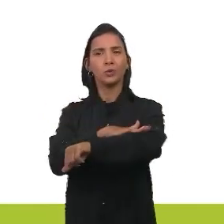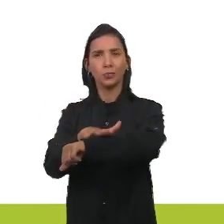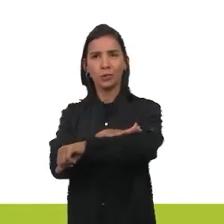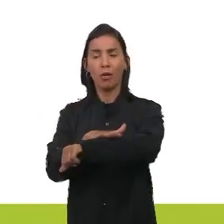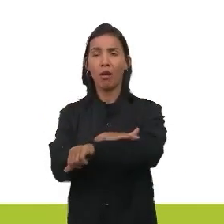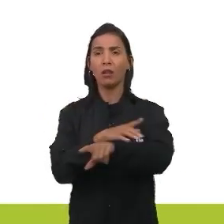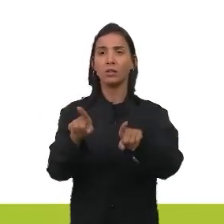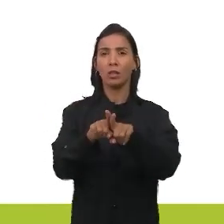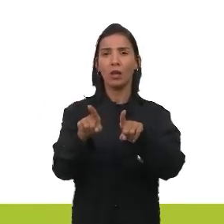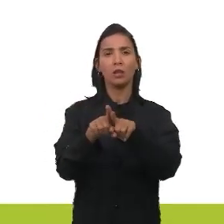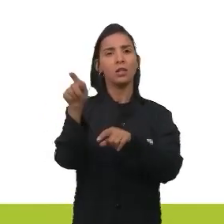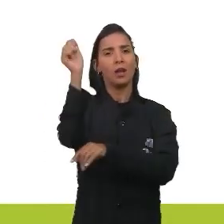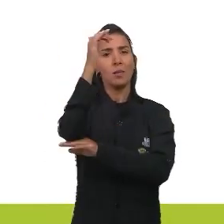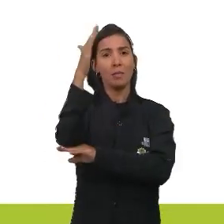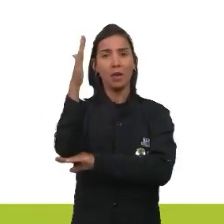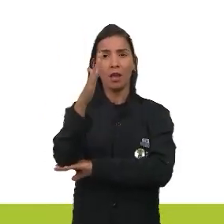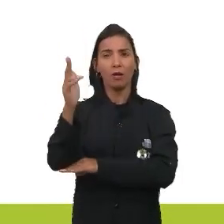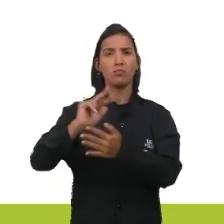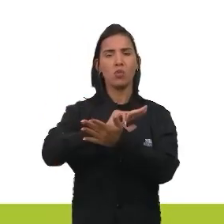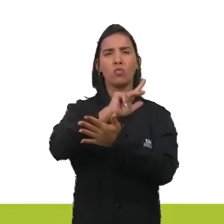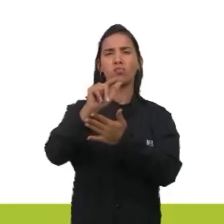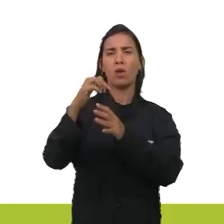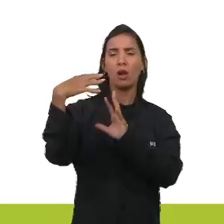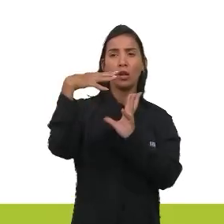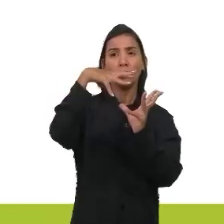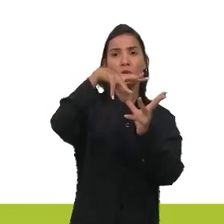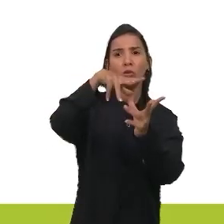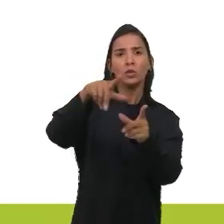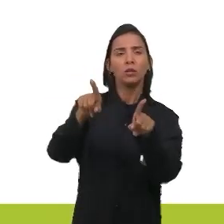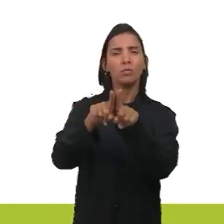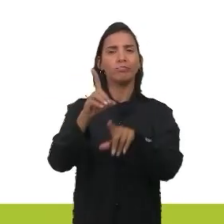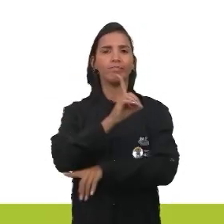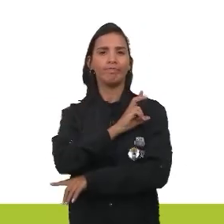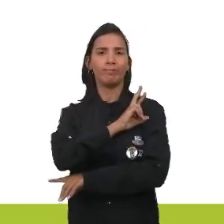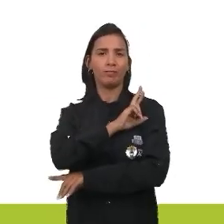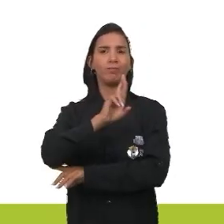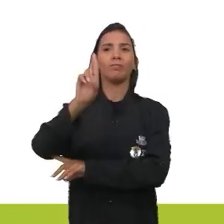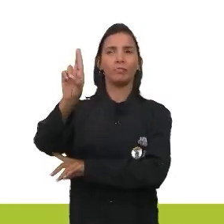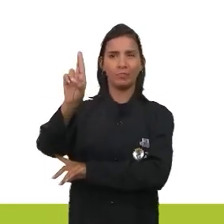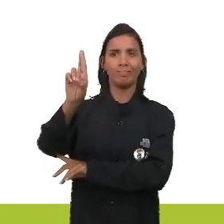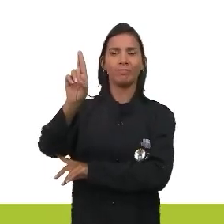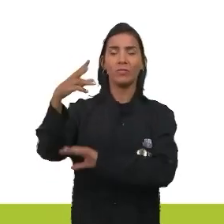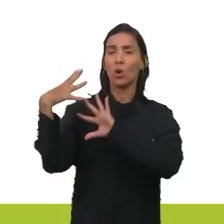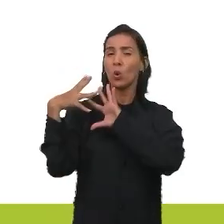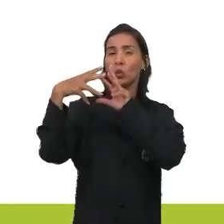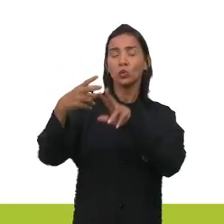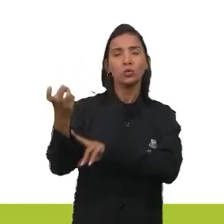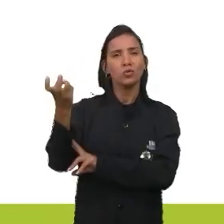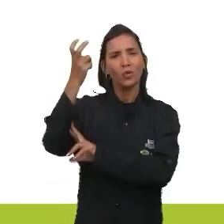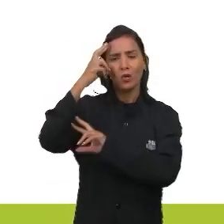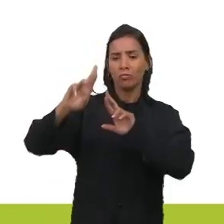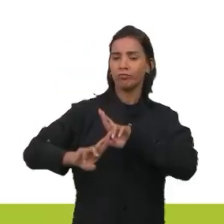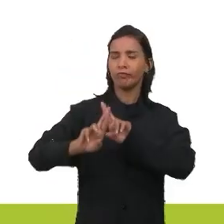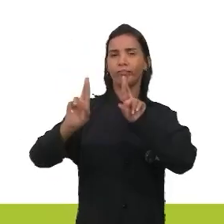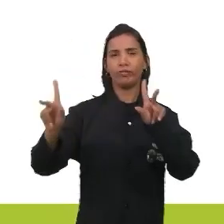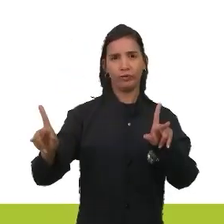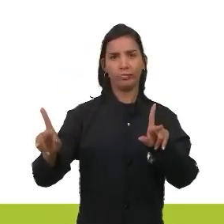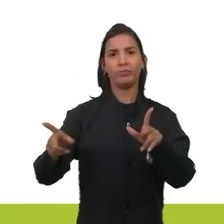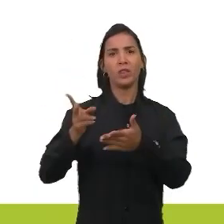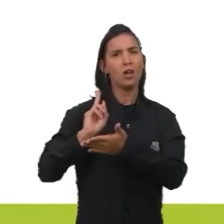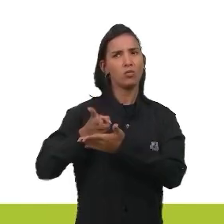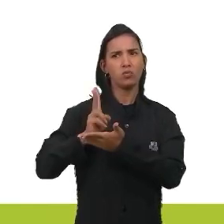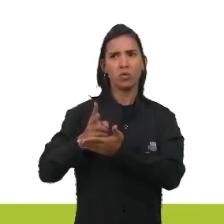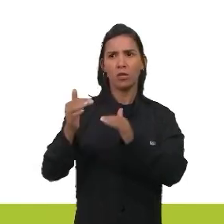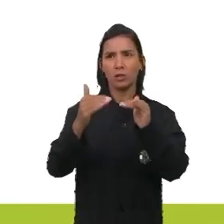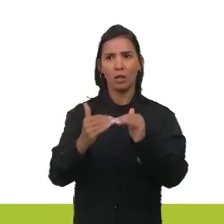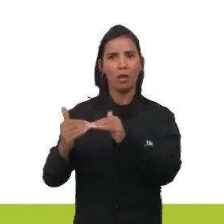as nacionalidades, os segmentos religiosos, todos têm culturas distintas em diferentes